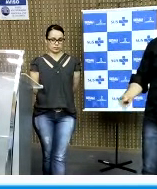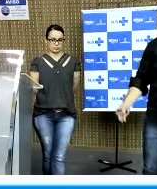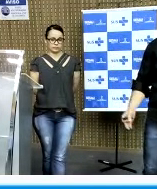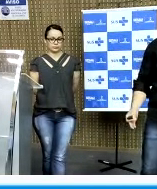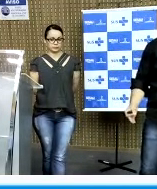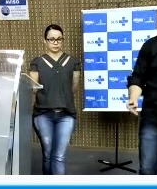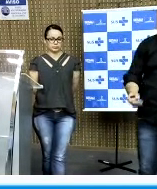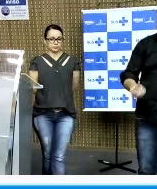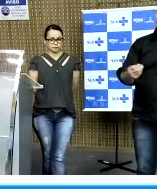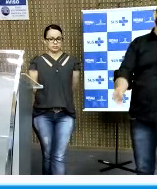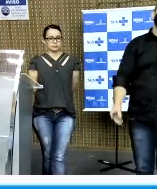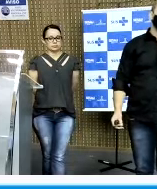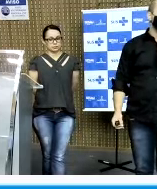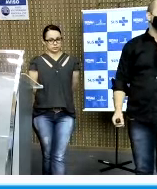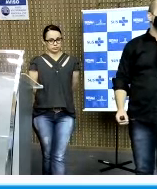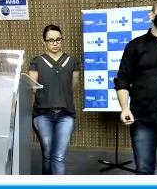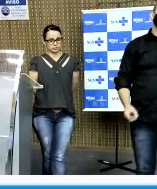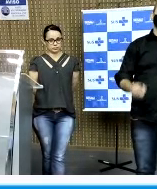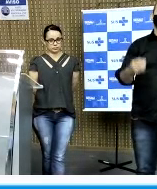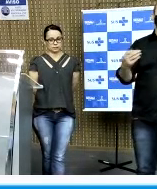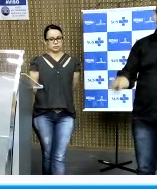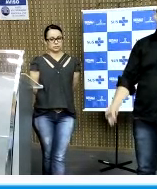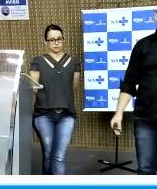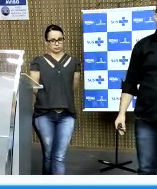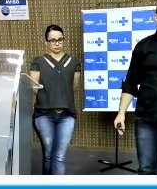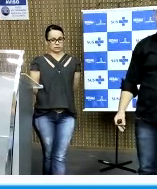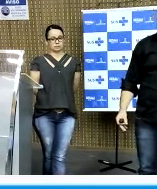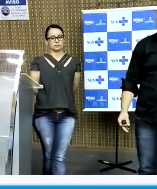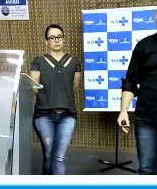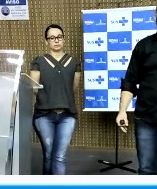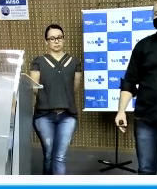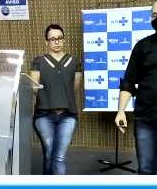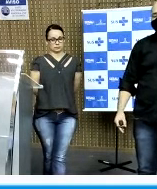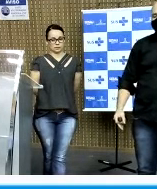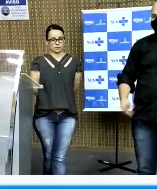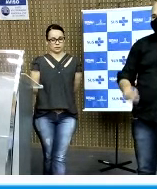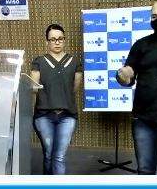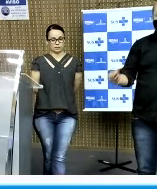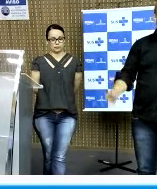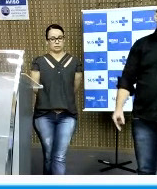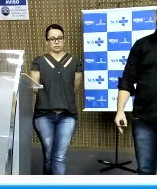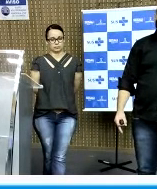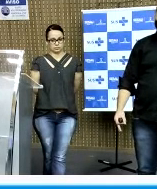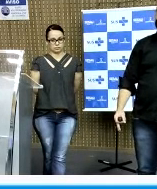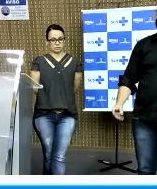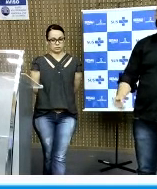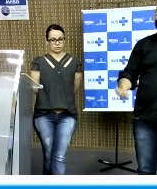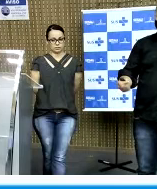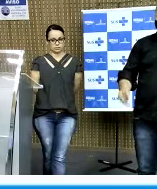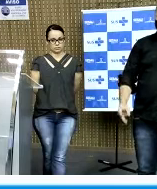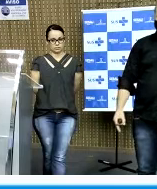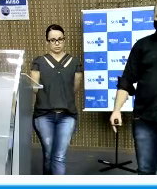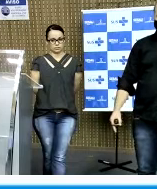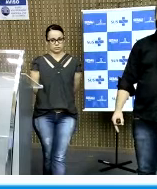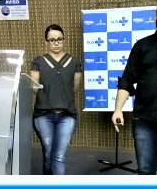mostrou que 100% delas tiveram acesso a mais de 6 consultas, a todos os seus exames, tá? Com os seus testes rápidos.